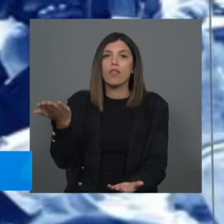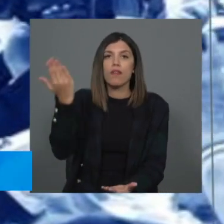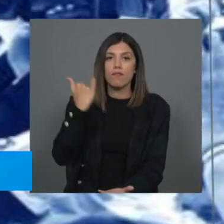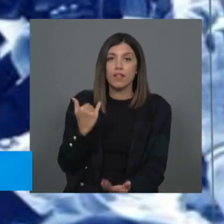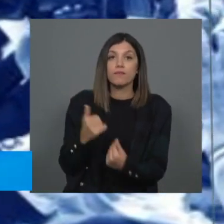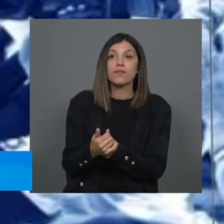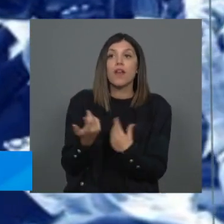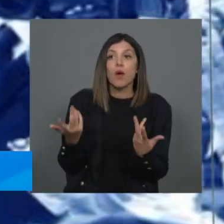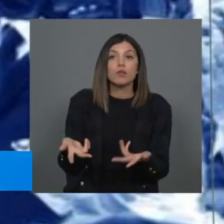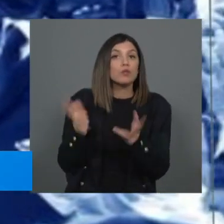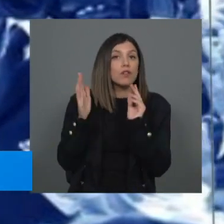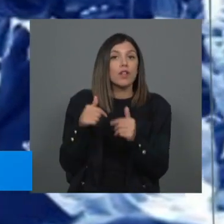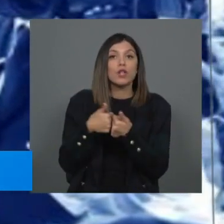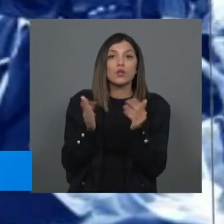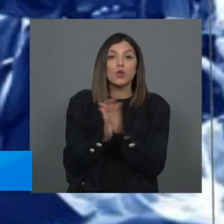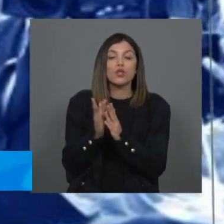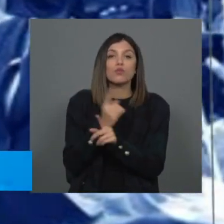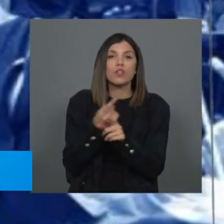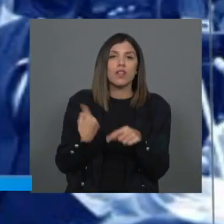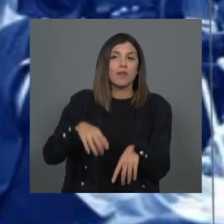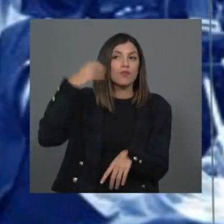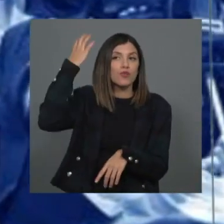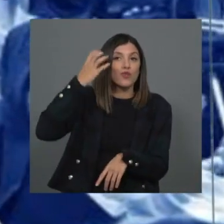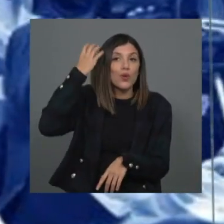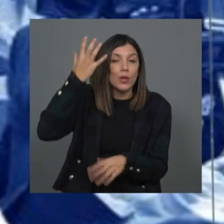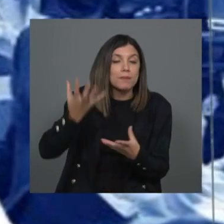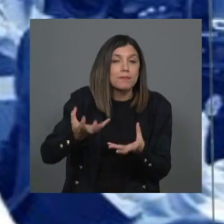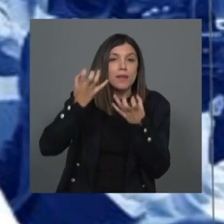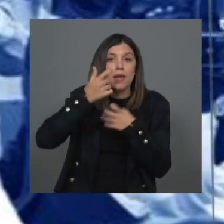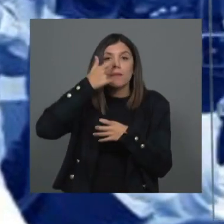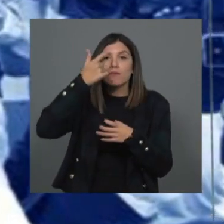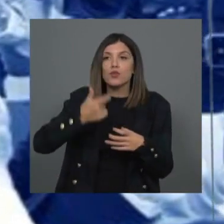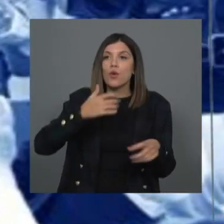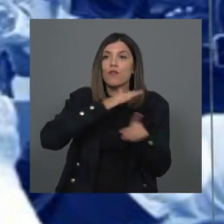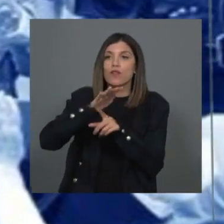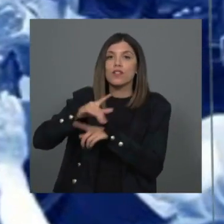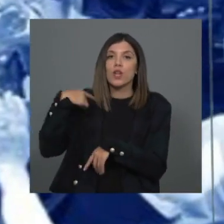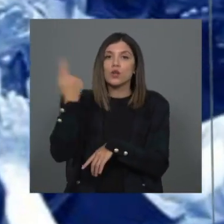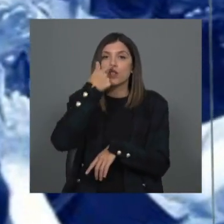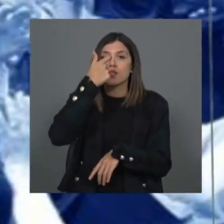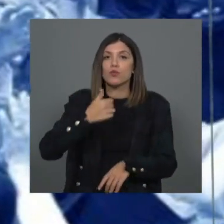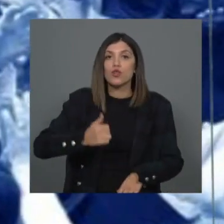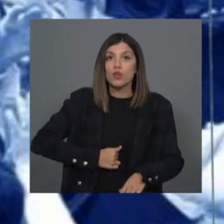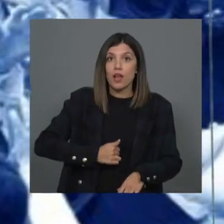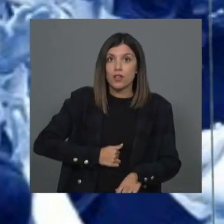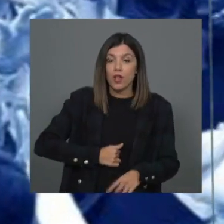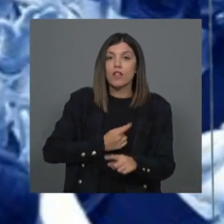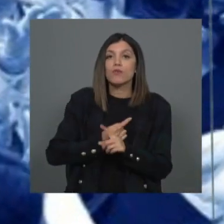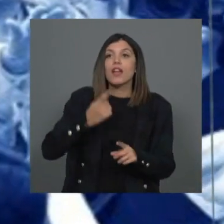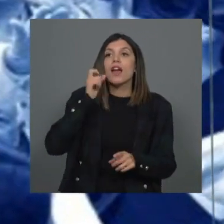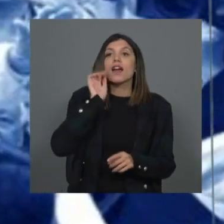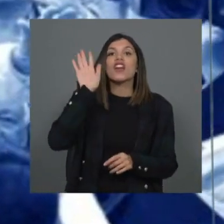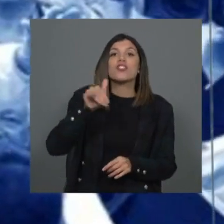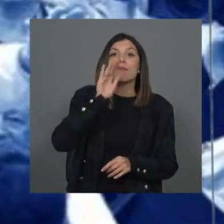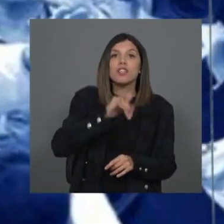sonho de poder chegar a todos os católicos, naturalmente convocados pelo Papa Francisco para este sínodo, toda